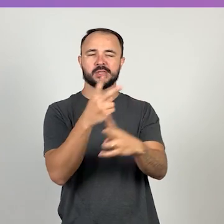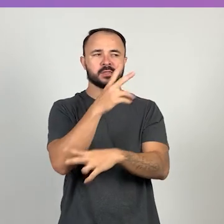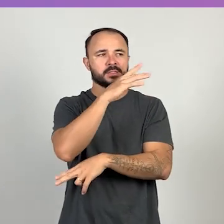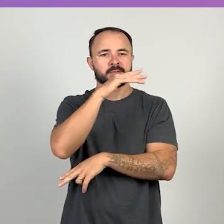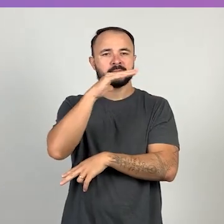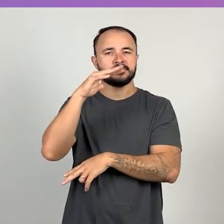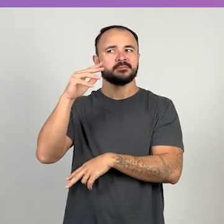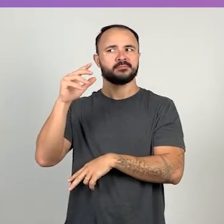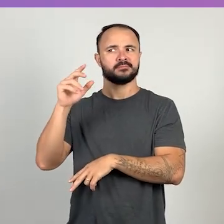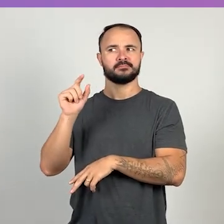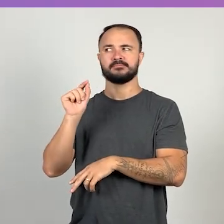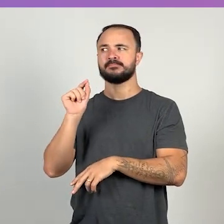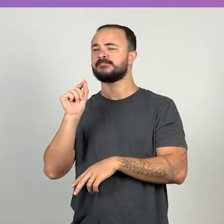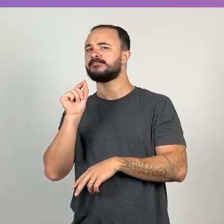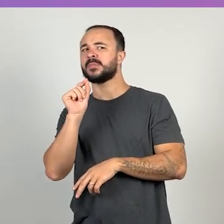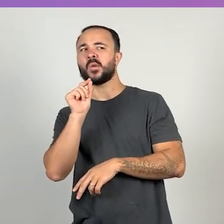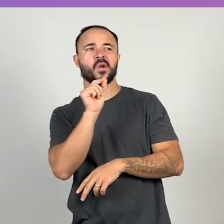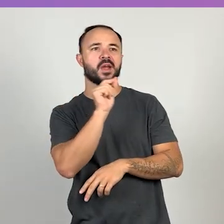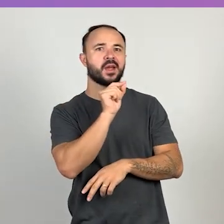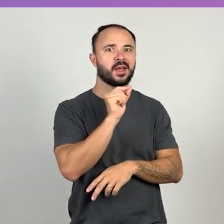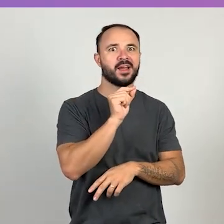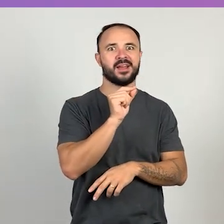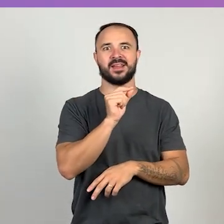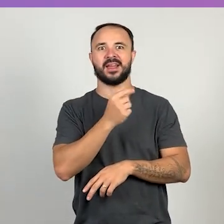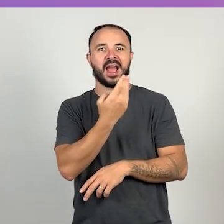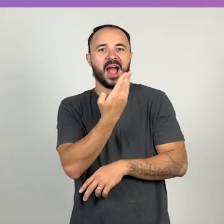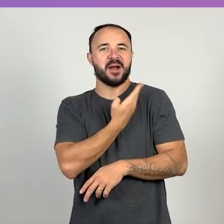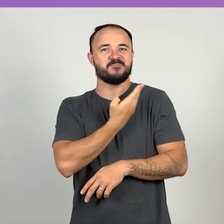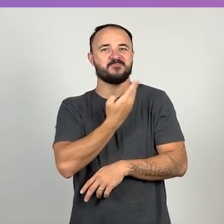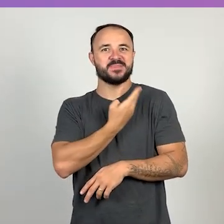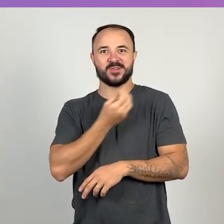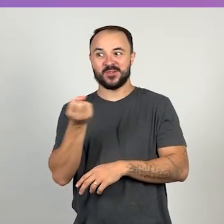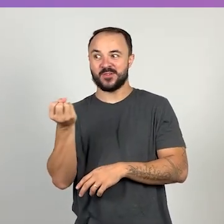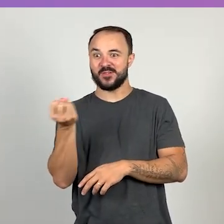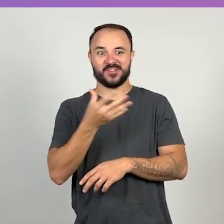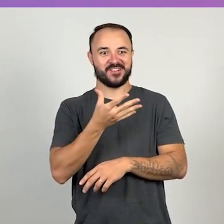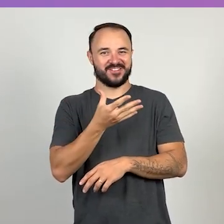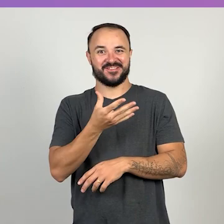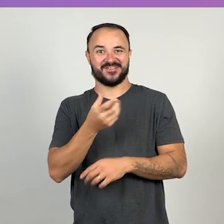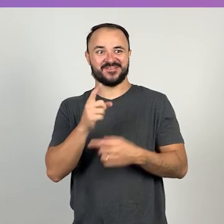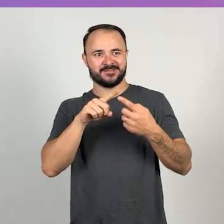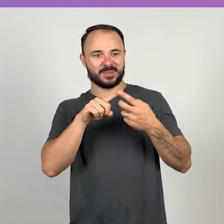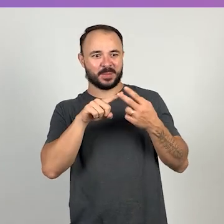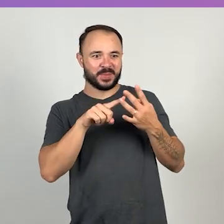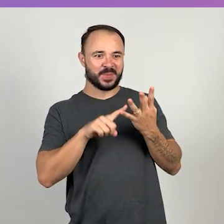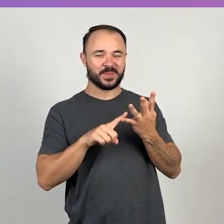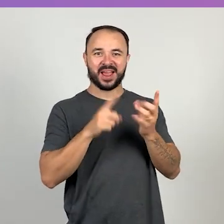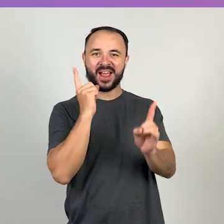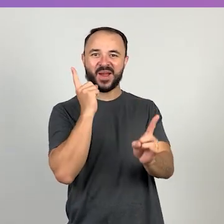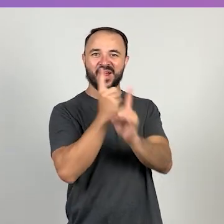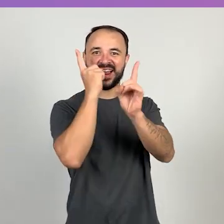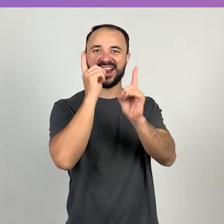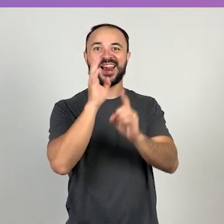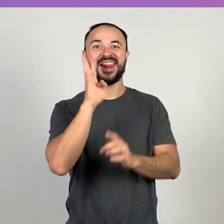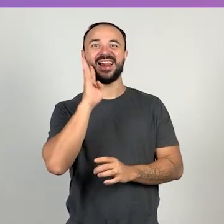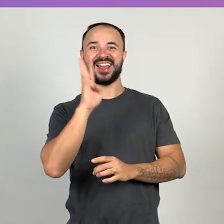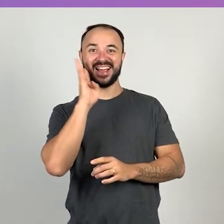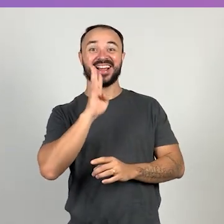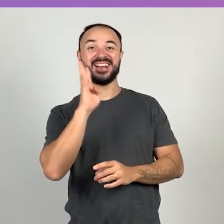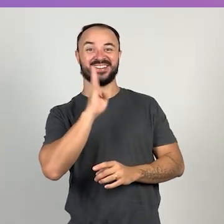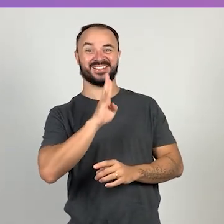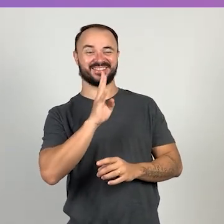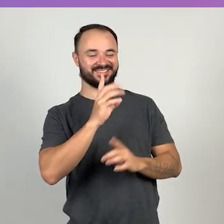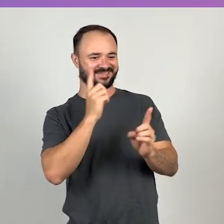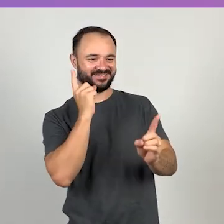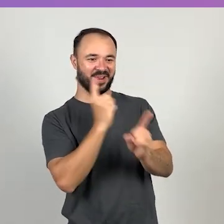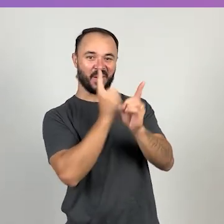E, opa, novos amigos vou encontrar. Que legal!